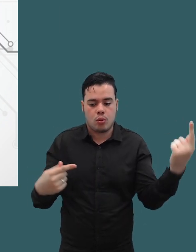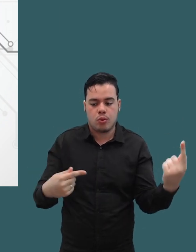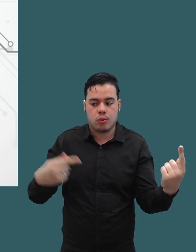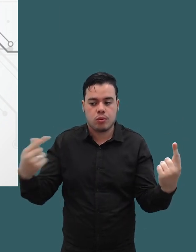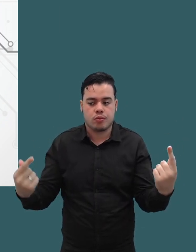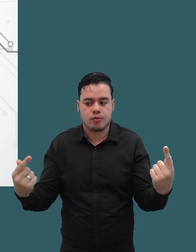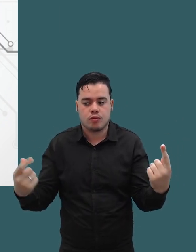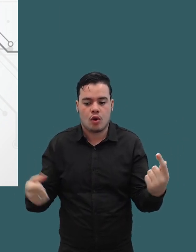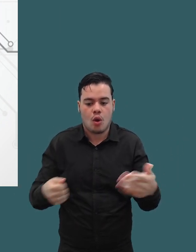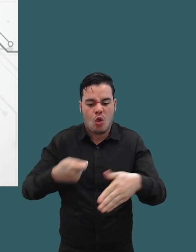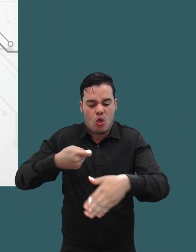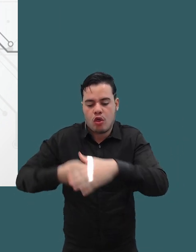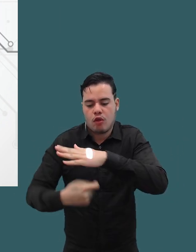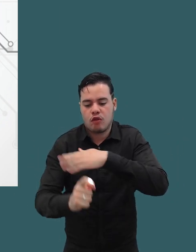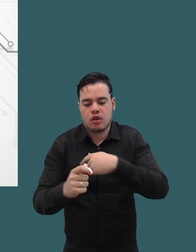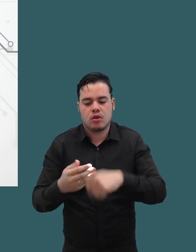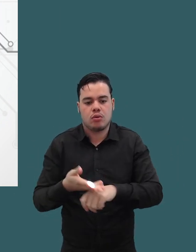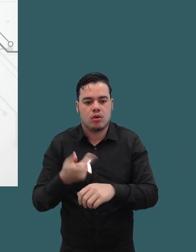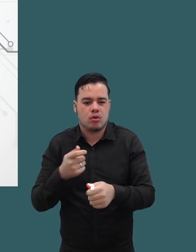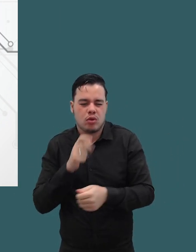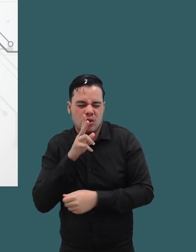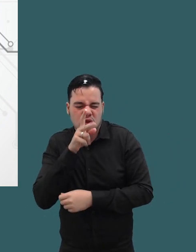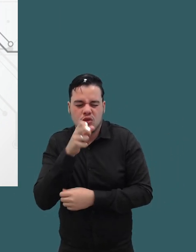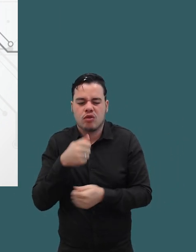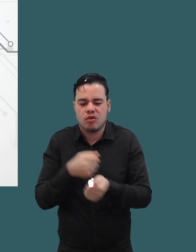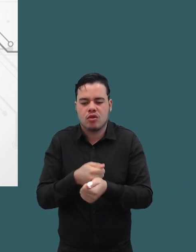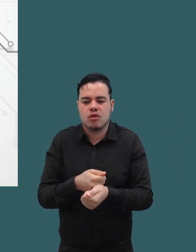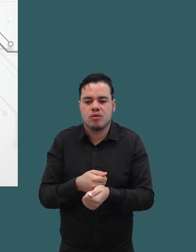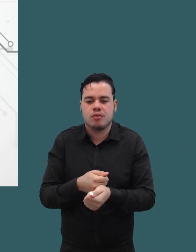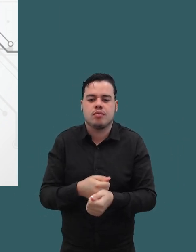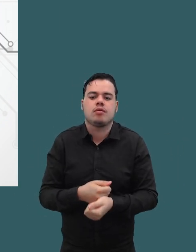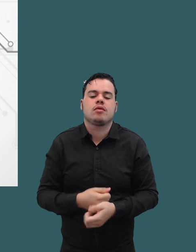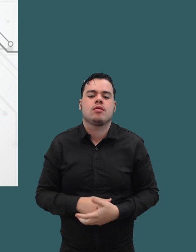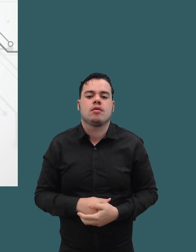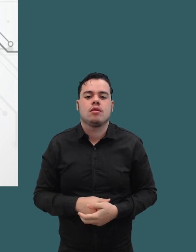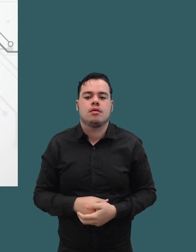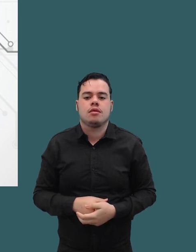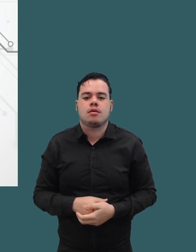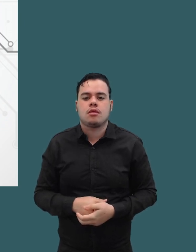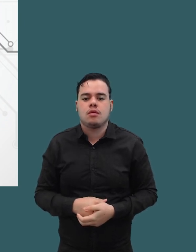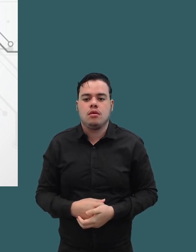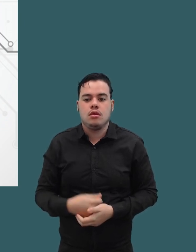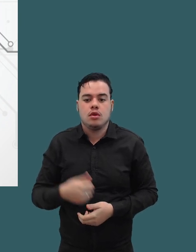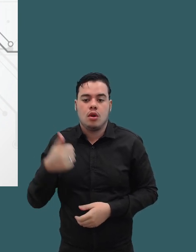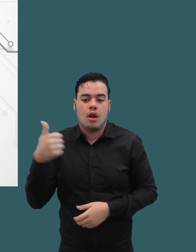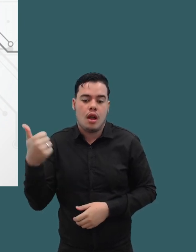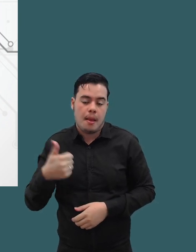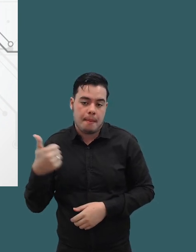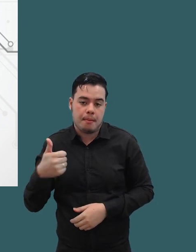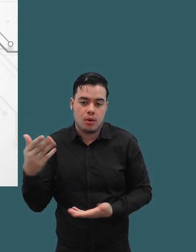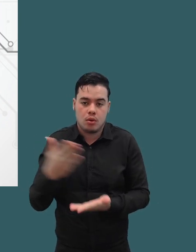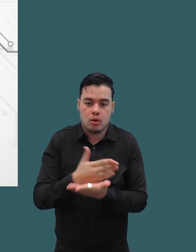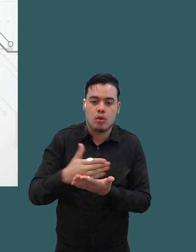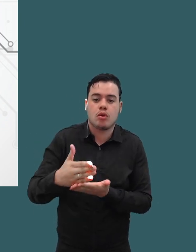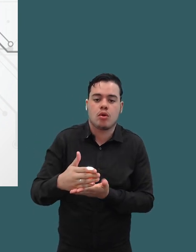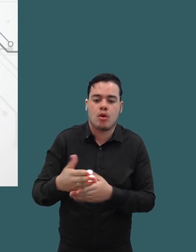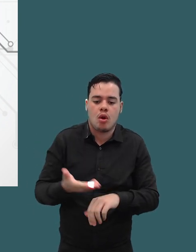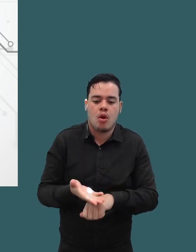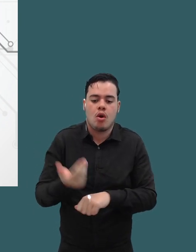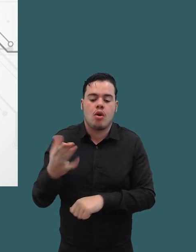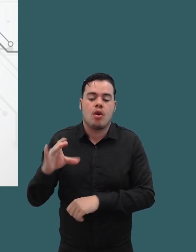fazer investimentos mais robustos. E uma das ações que a gente já iniciou é o Mais Ciência na